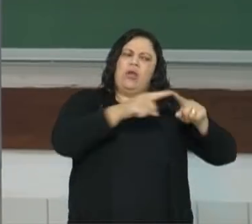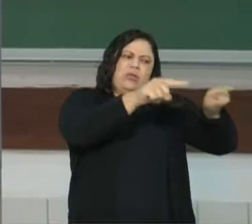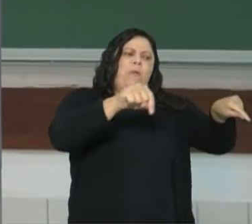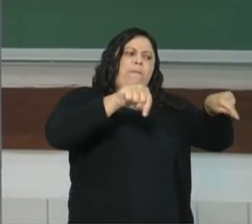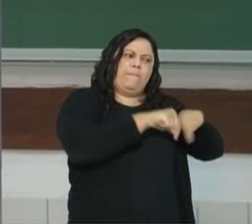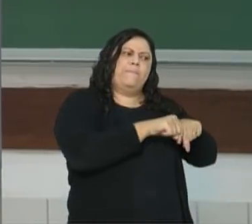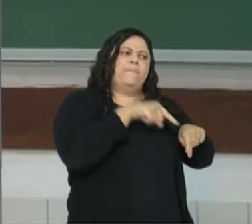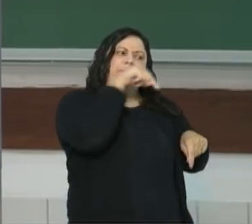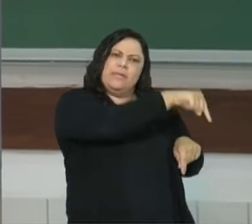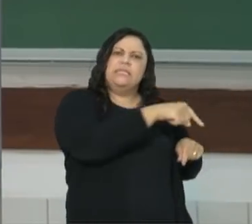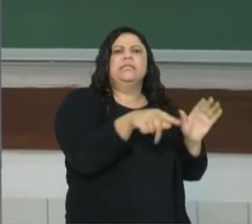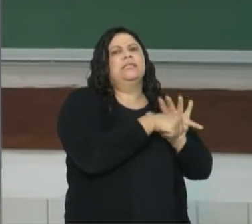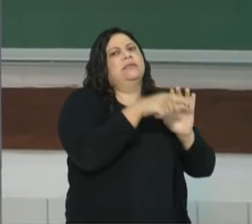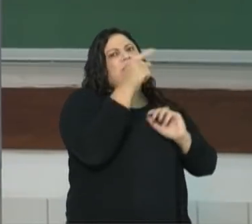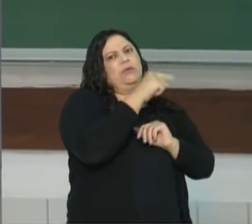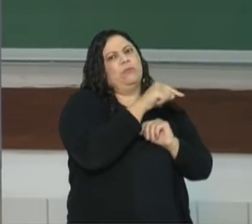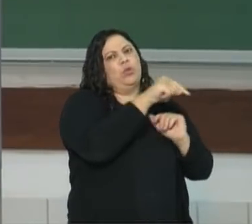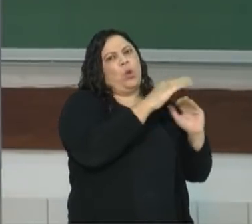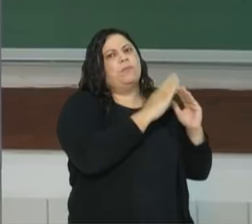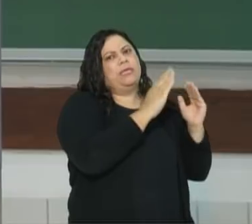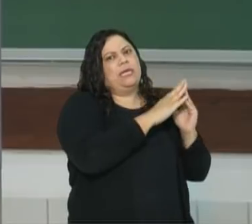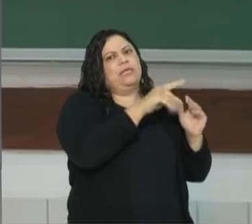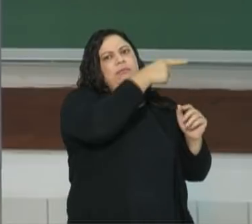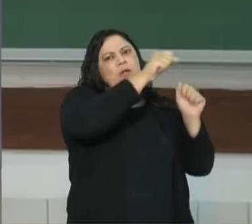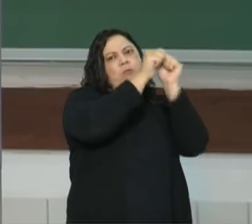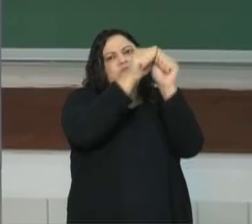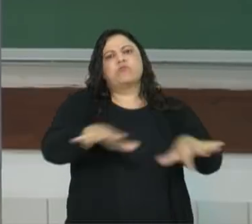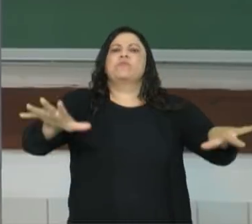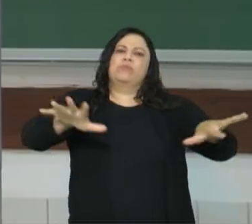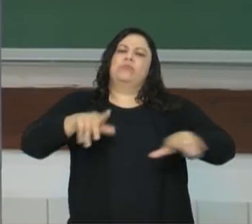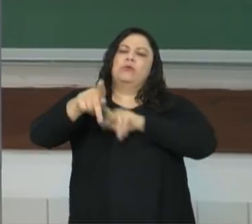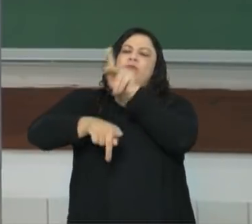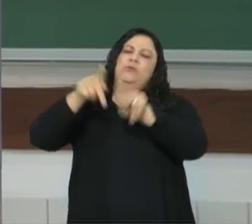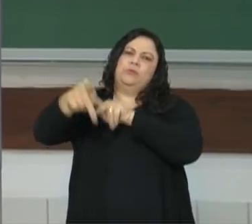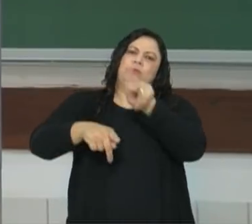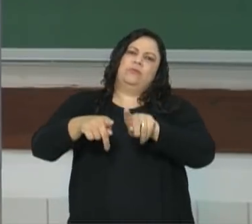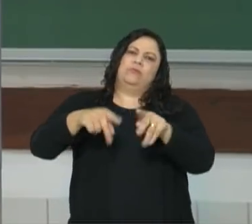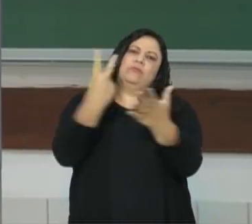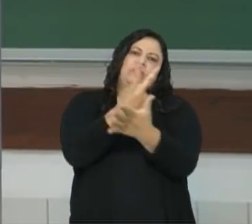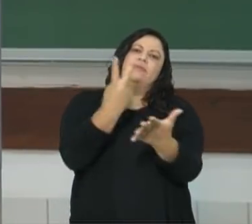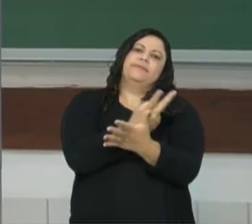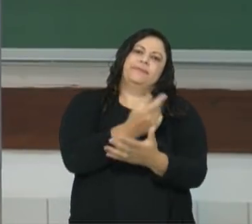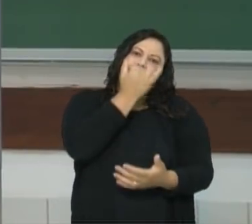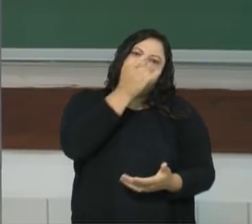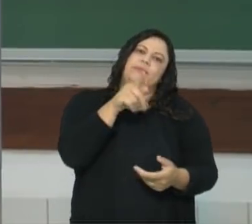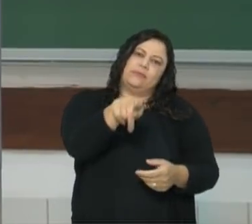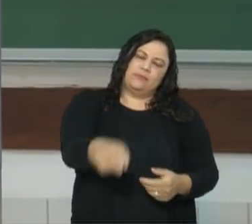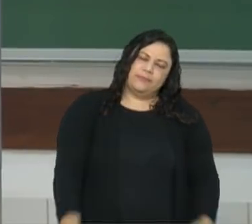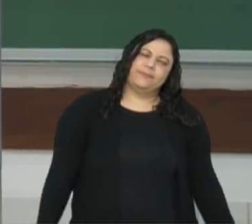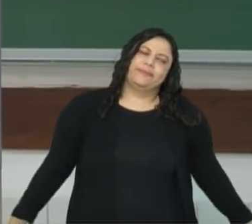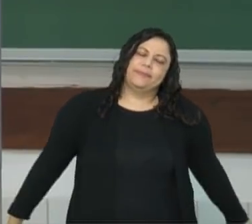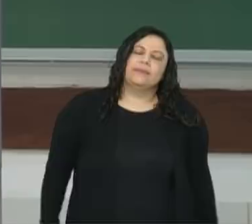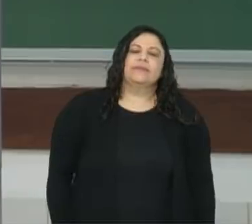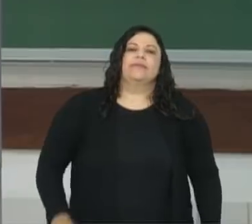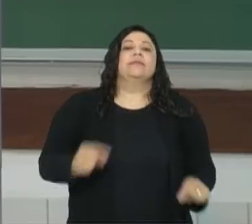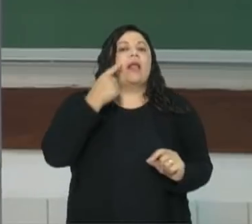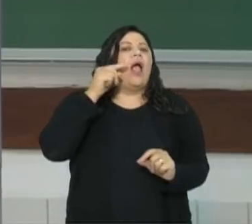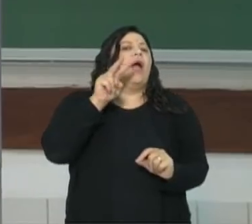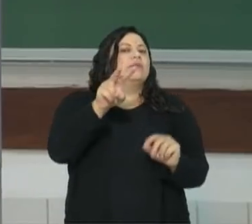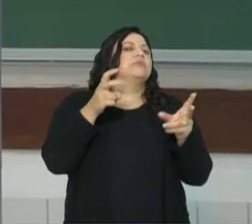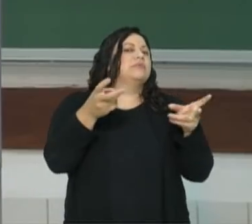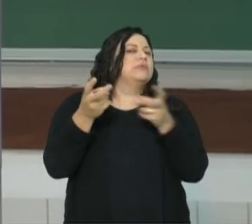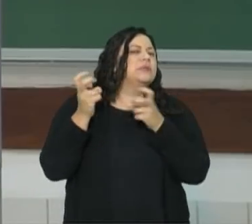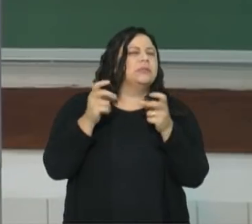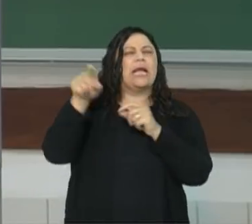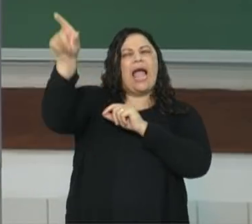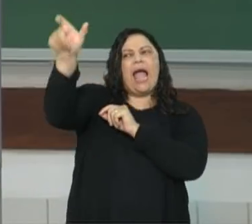não contamine o resto da população, porque você está fazendo esse ato muito errado. Correto? Viu alguma pessoa fazendo?